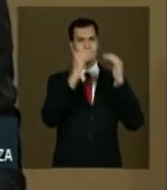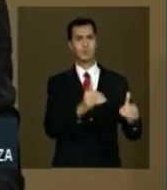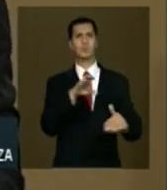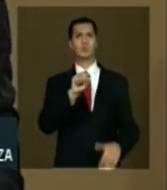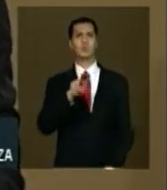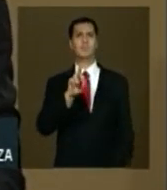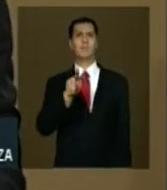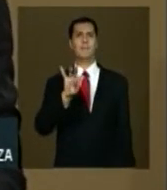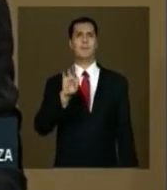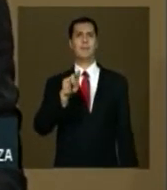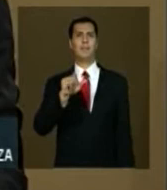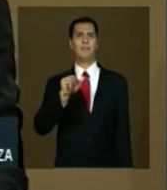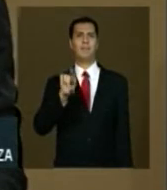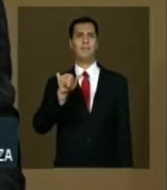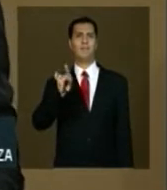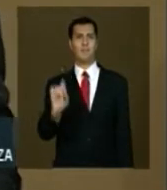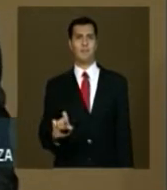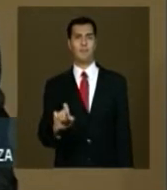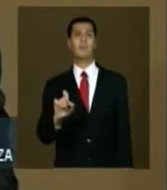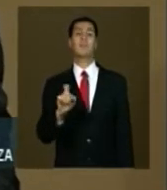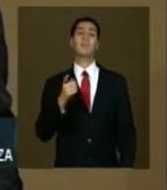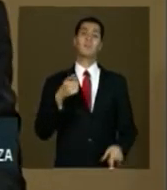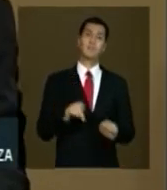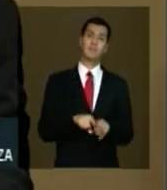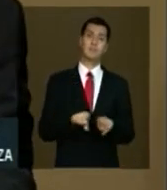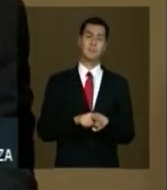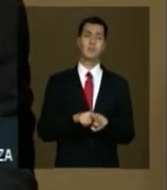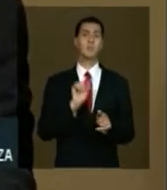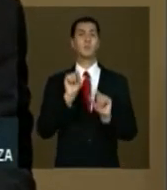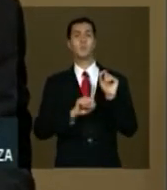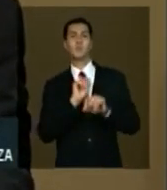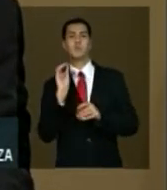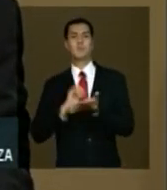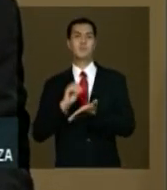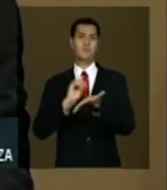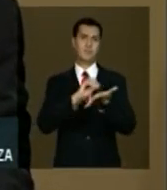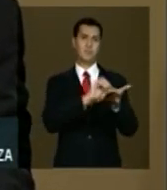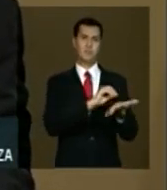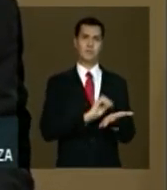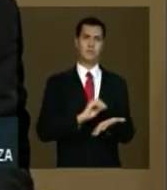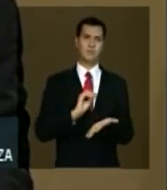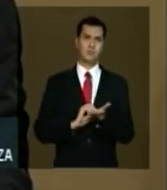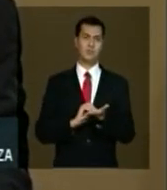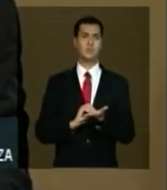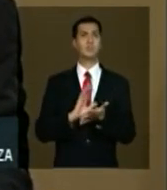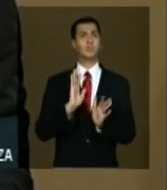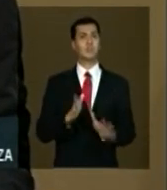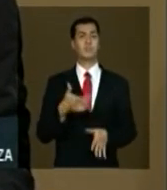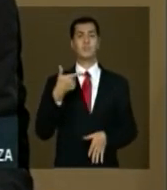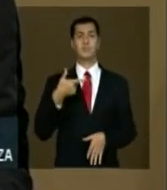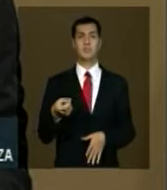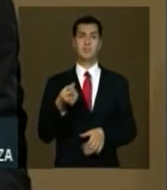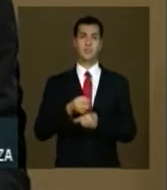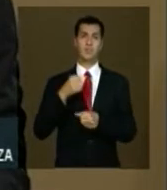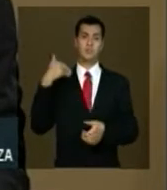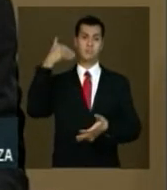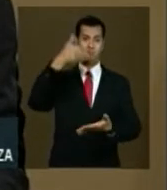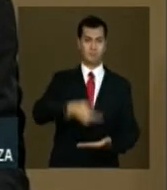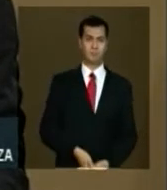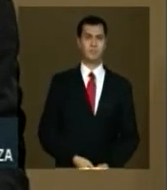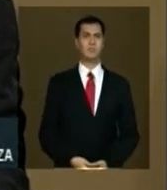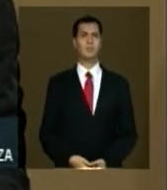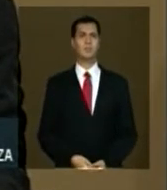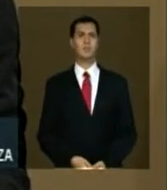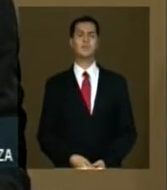das realizações e também das insuficiências observadas nas duas últimas décadas a coordenação entre